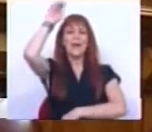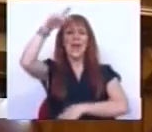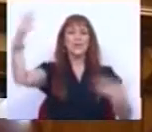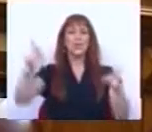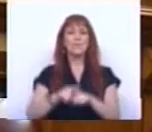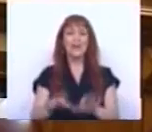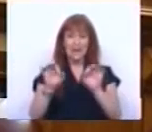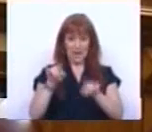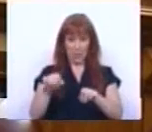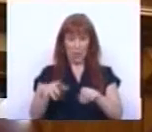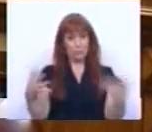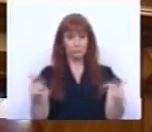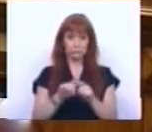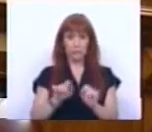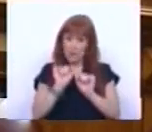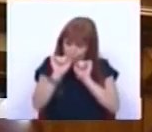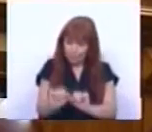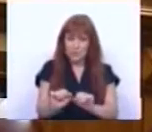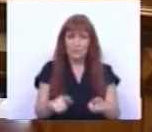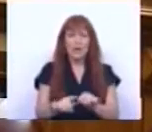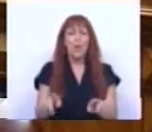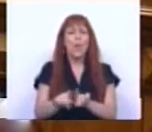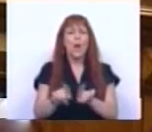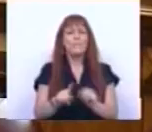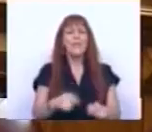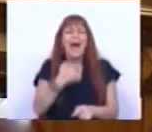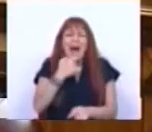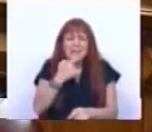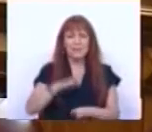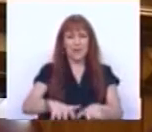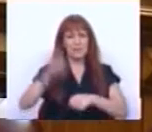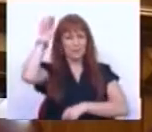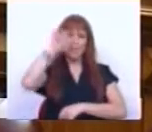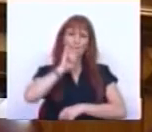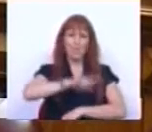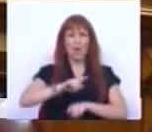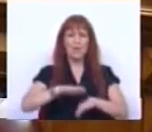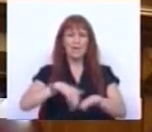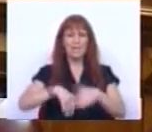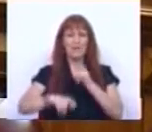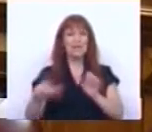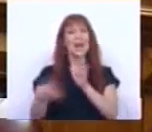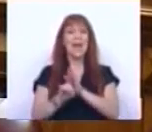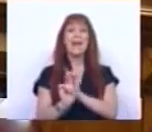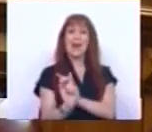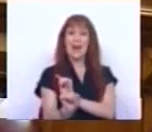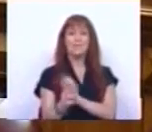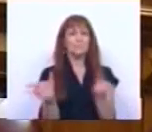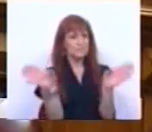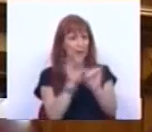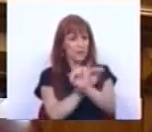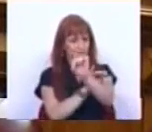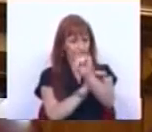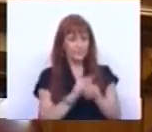República e, tratando-se de reserva absoluta, significa que só a Assembleia da República poderá sobre elas legislar. Mas